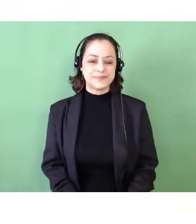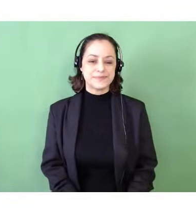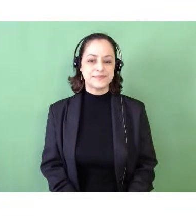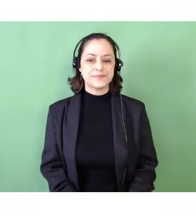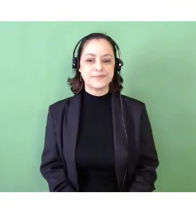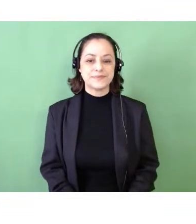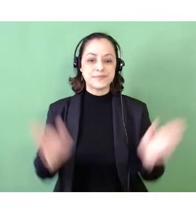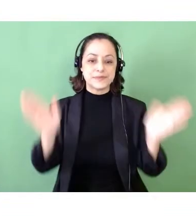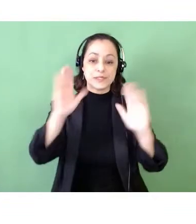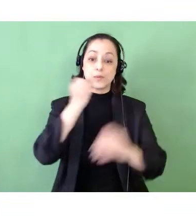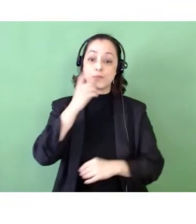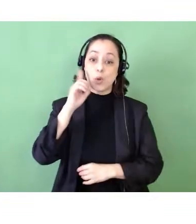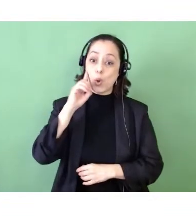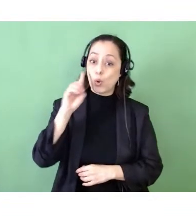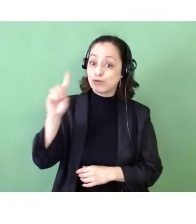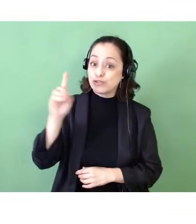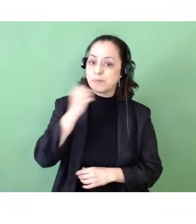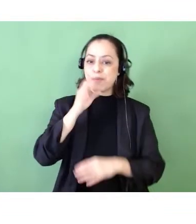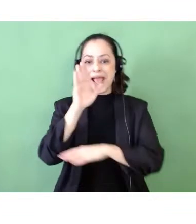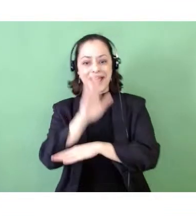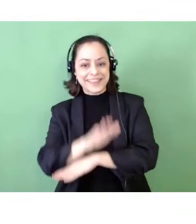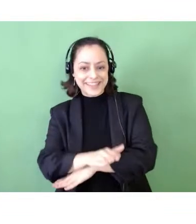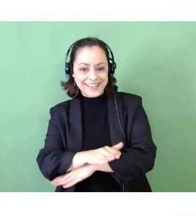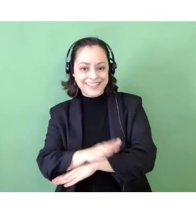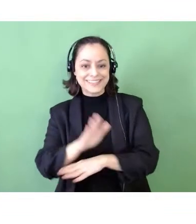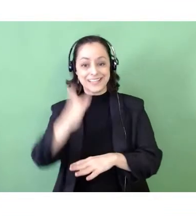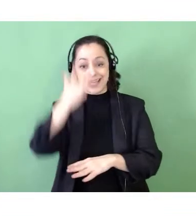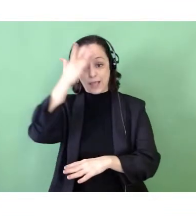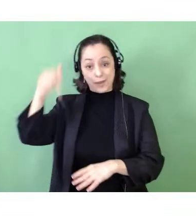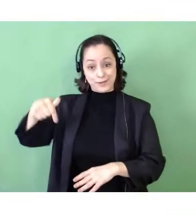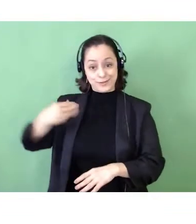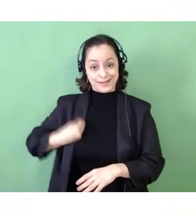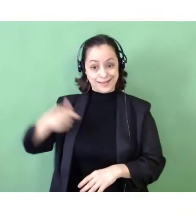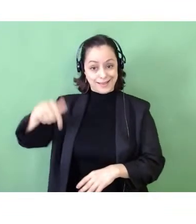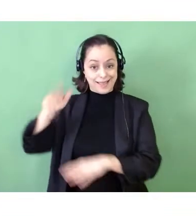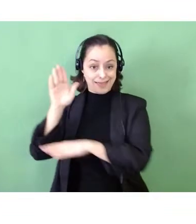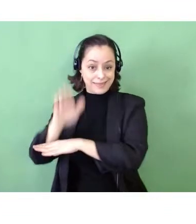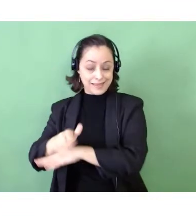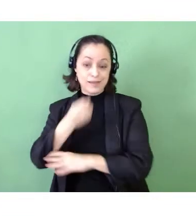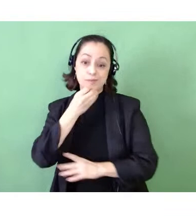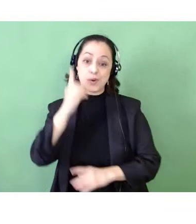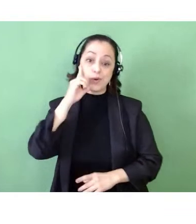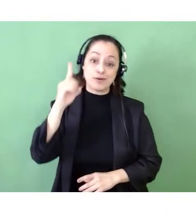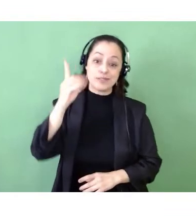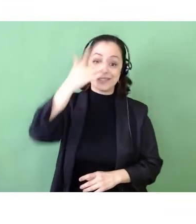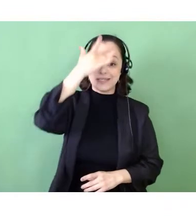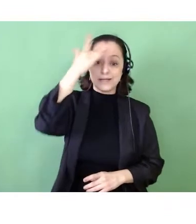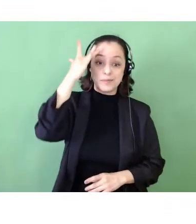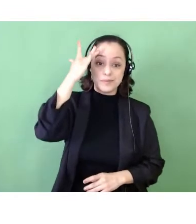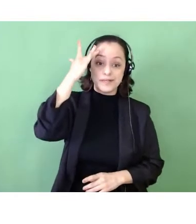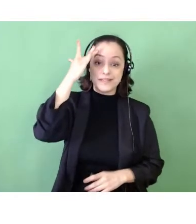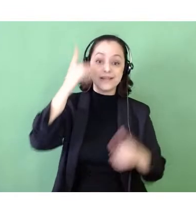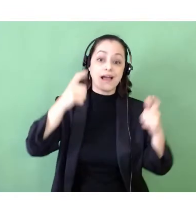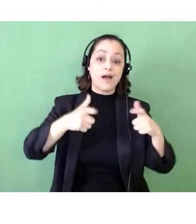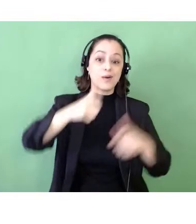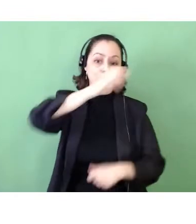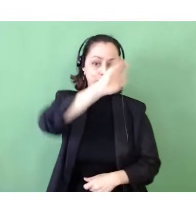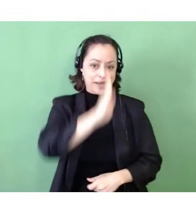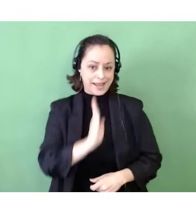Bom, bom dia, boa tarde aos que estão aqui. Bom dia a todos, todas que estão acompanhando no